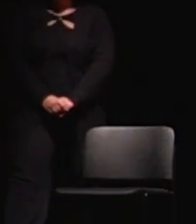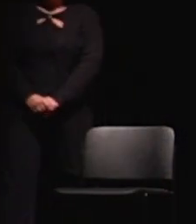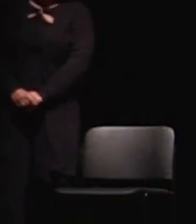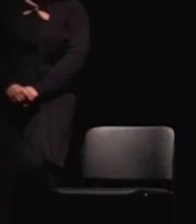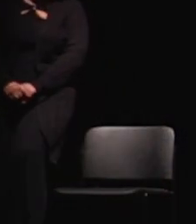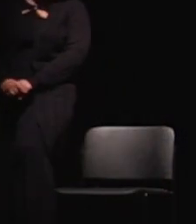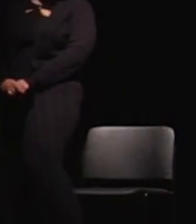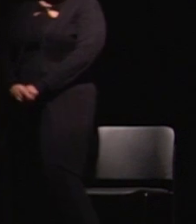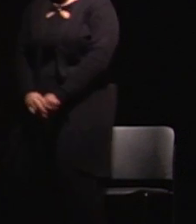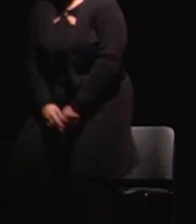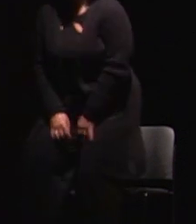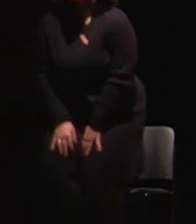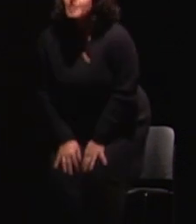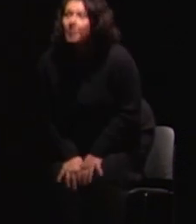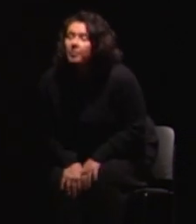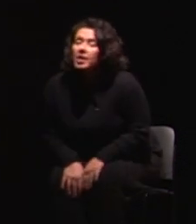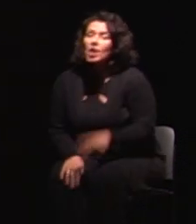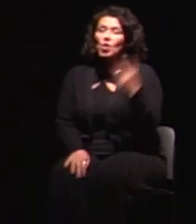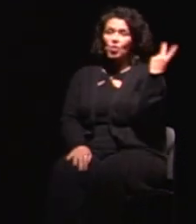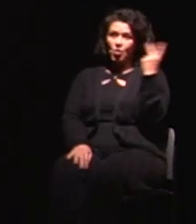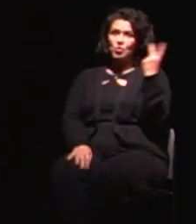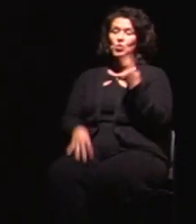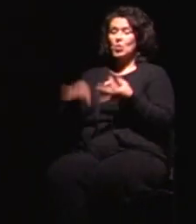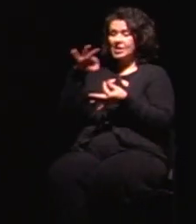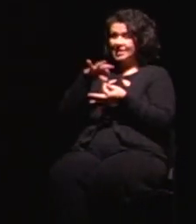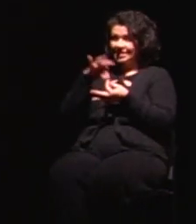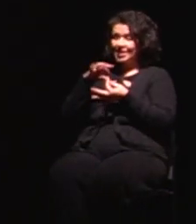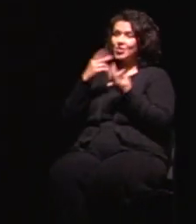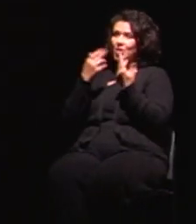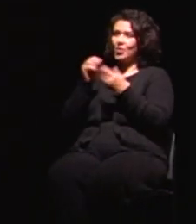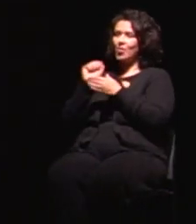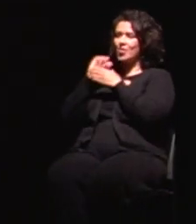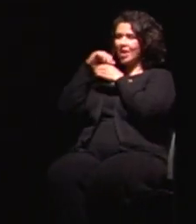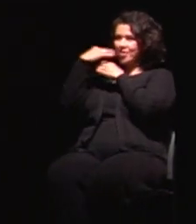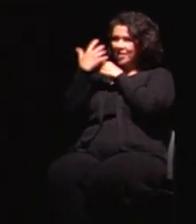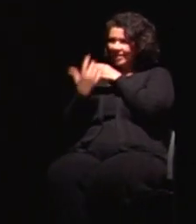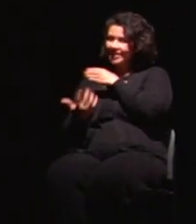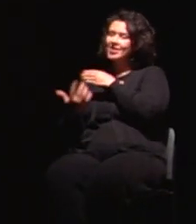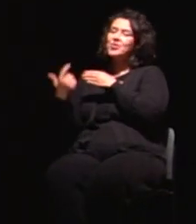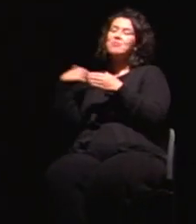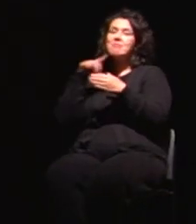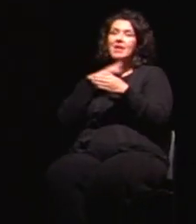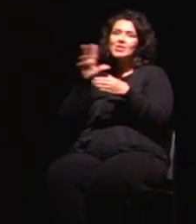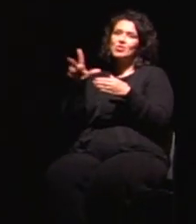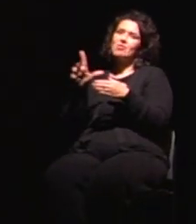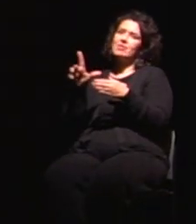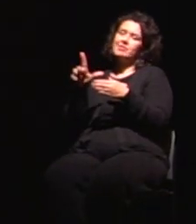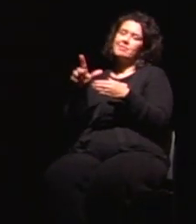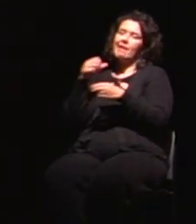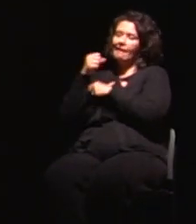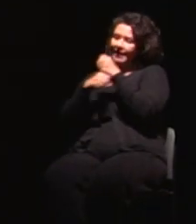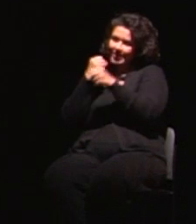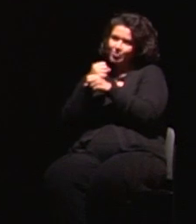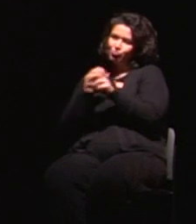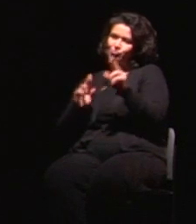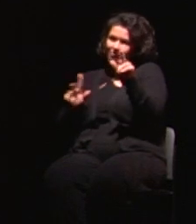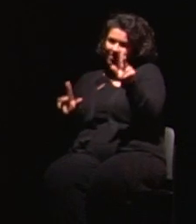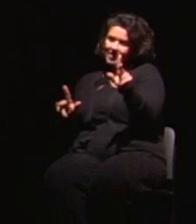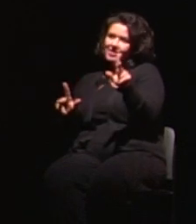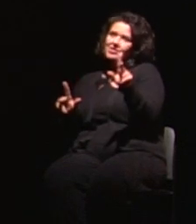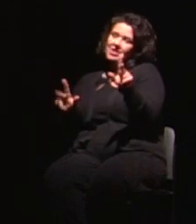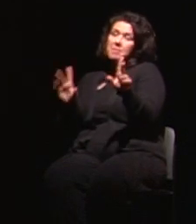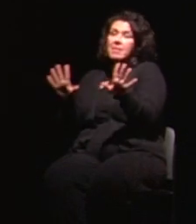nascemos com vários anos de diferença, mas com um dia só, né, de diferença. Um